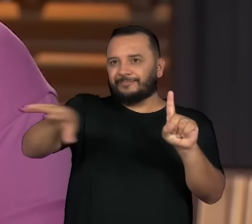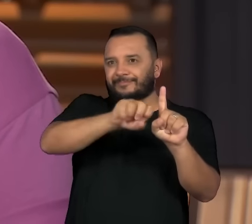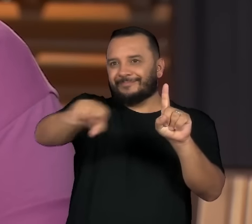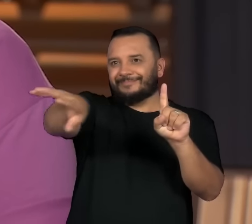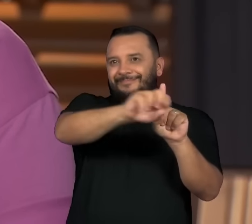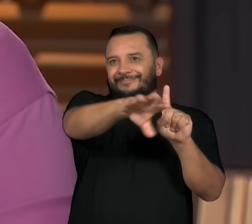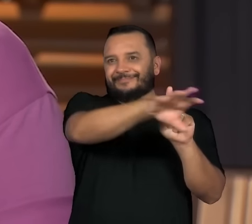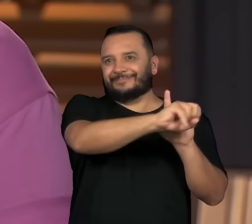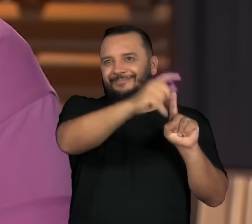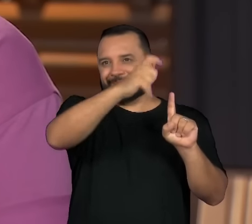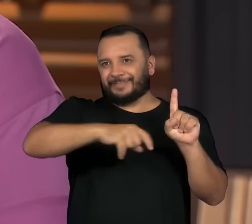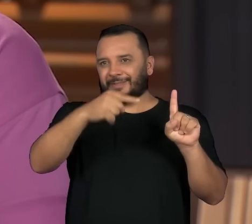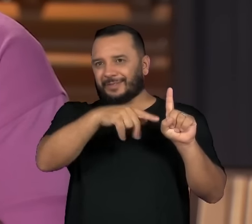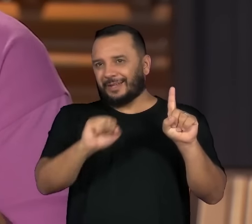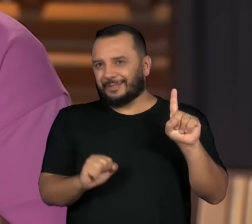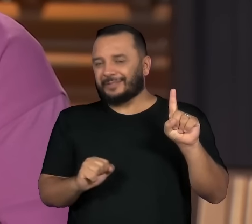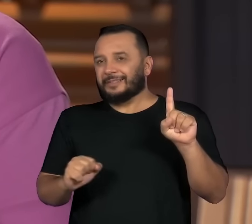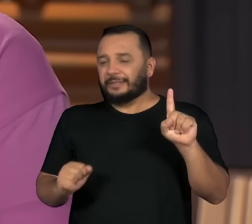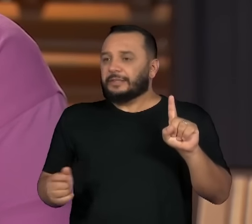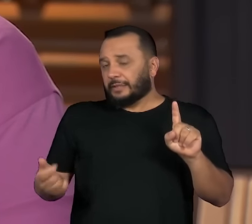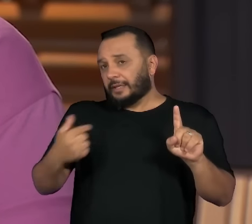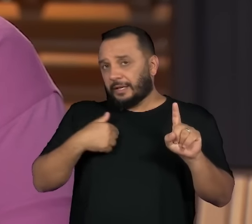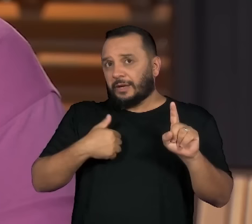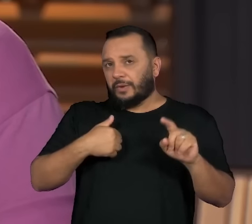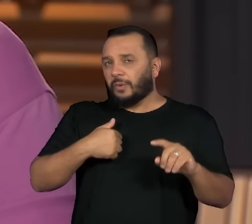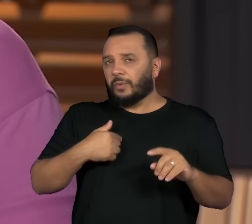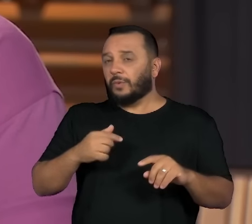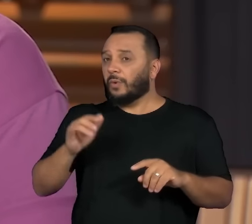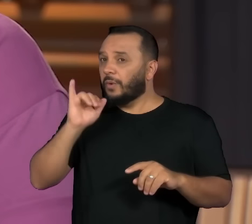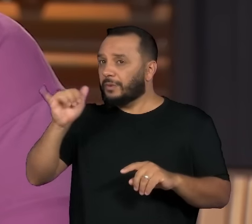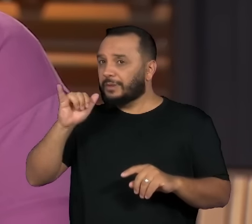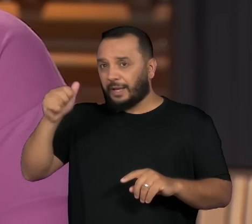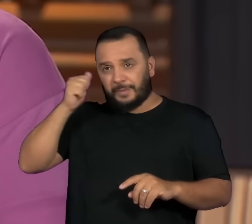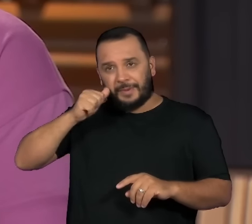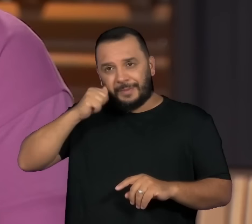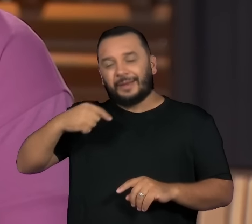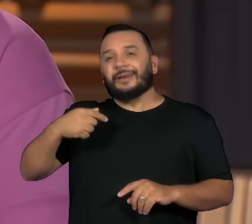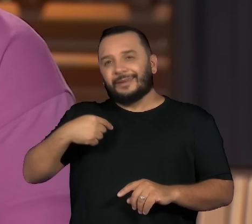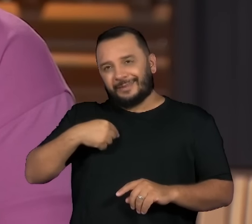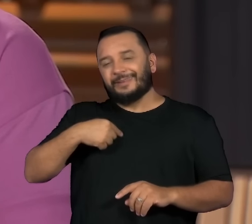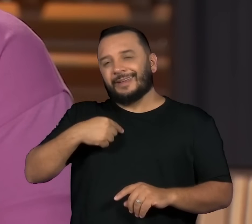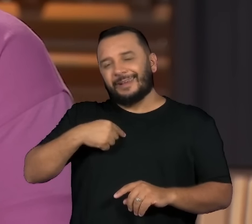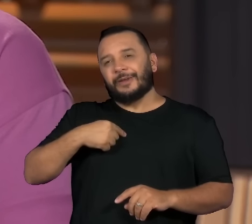mãe. É muito do que tinha na carta quando eu contei pra minha mãe que eu era bissexual.